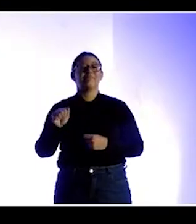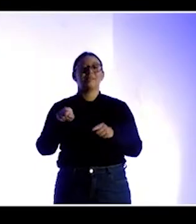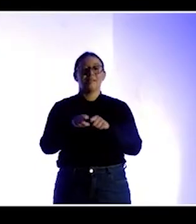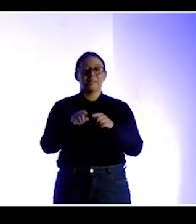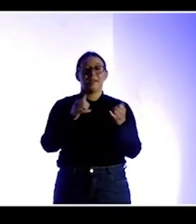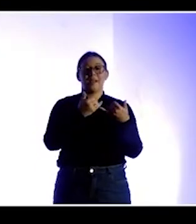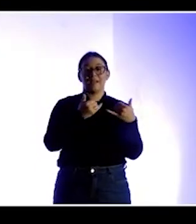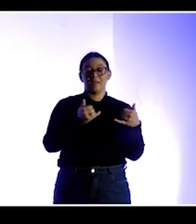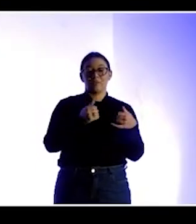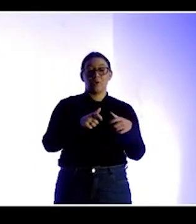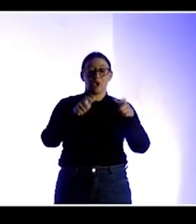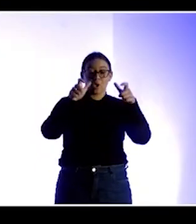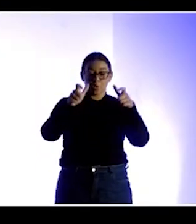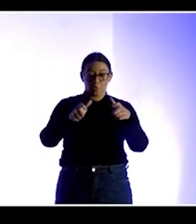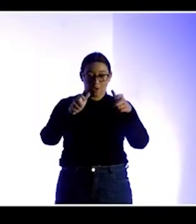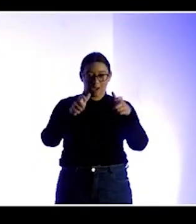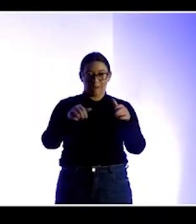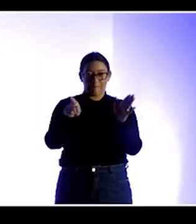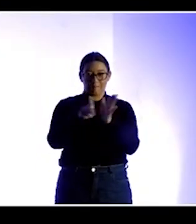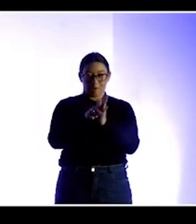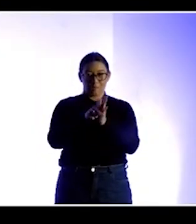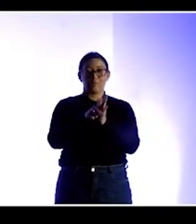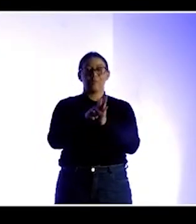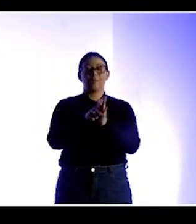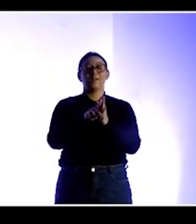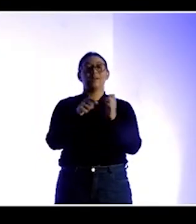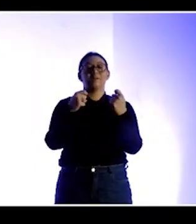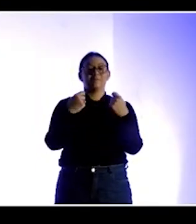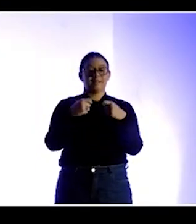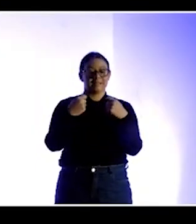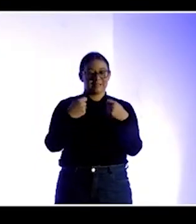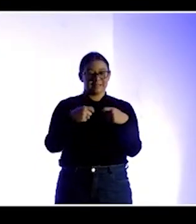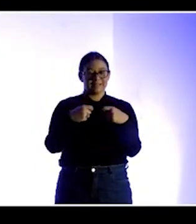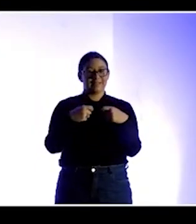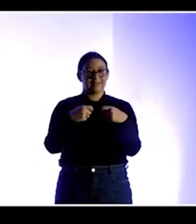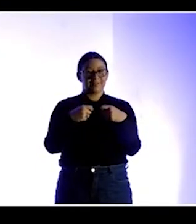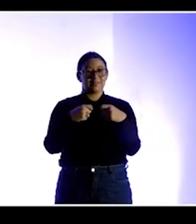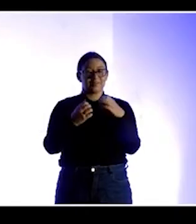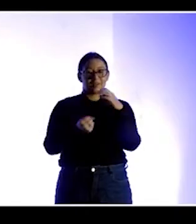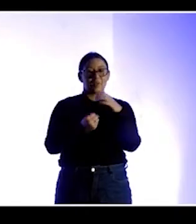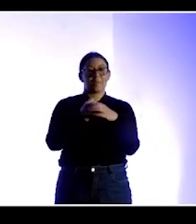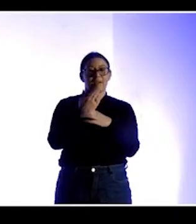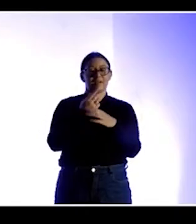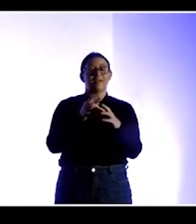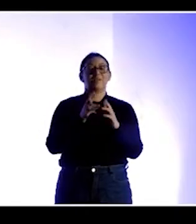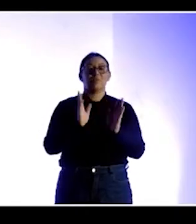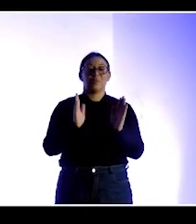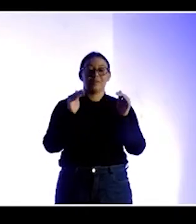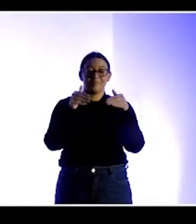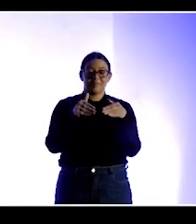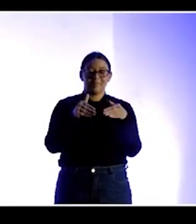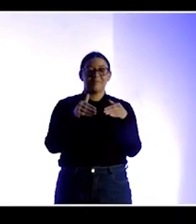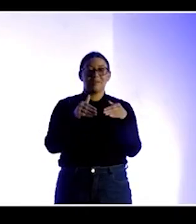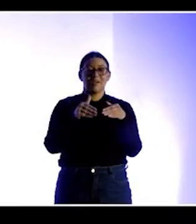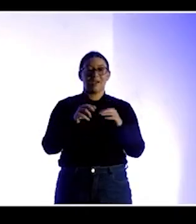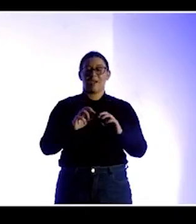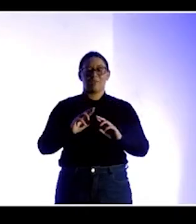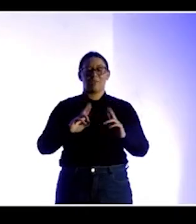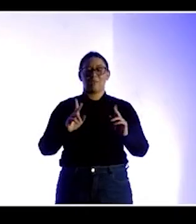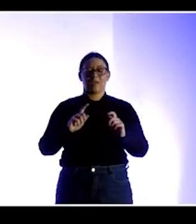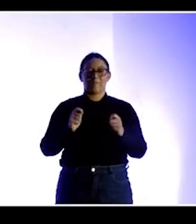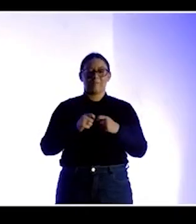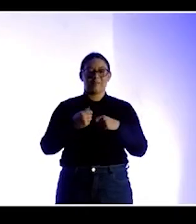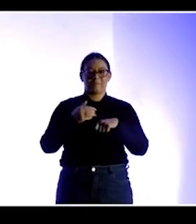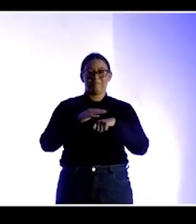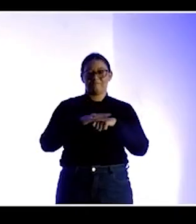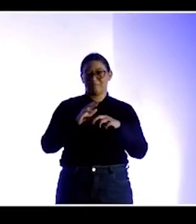usina tem que ser construída depois da entrada em operação do eletrolisador. Eu não posso pegar a usina de Itaipu para fazer hidrogênio verde.